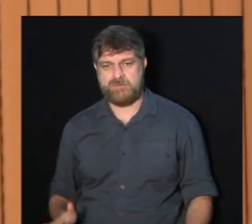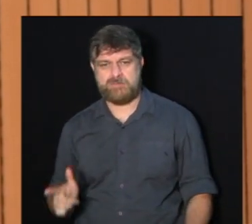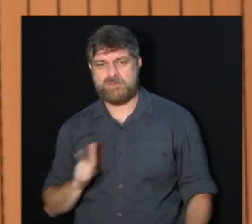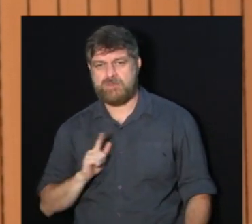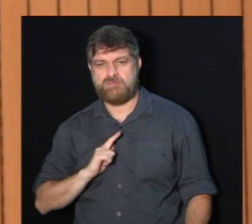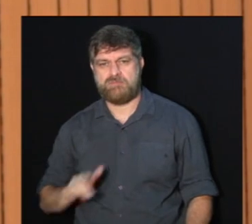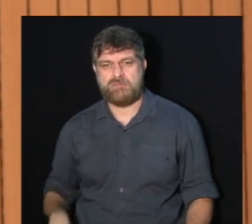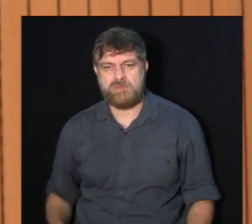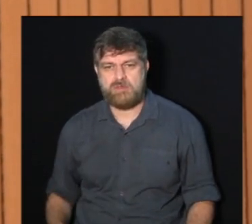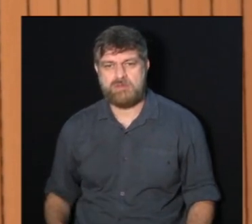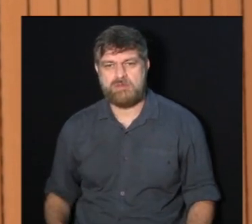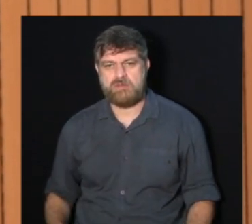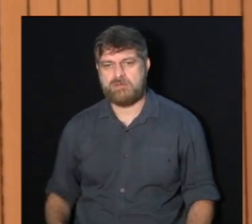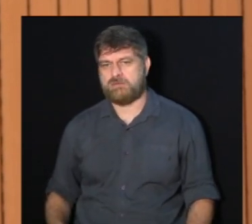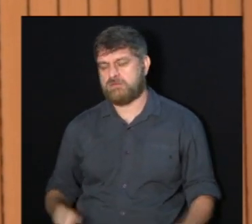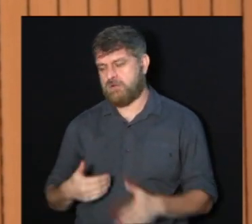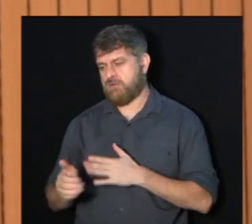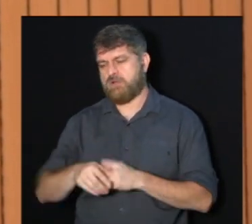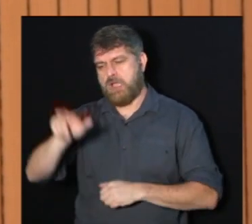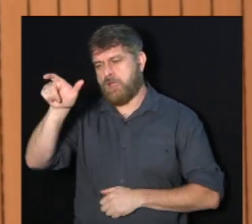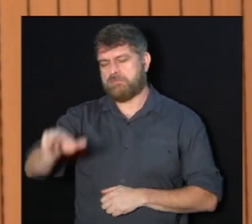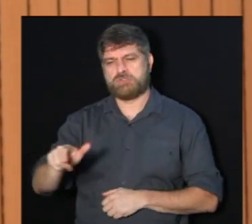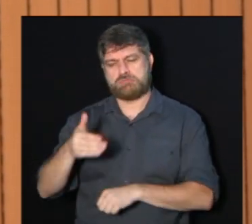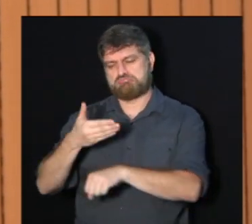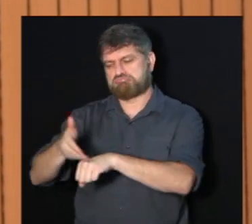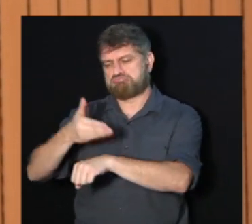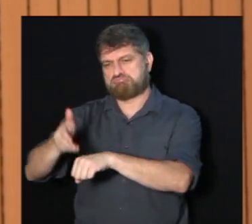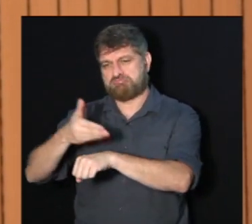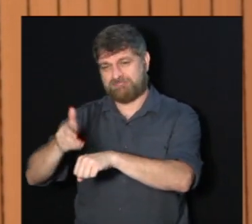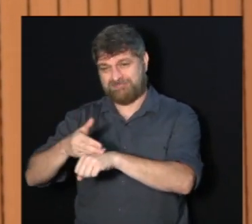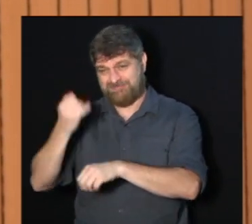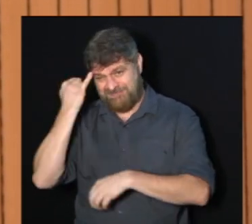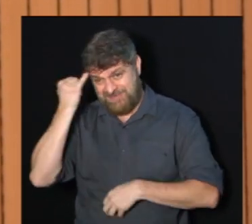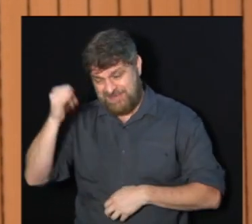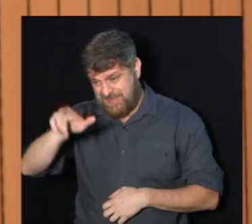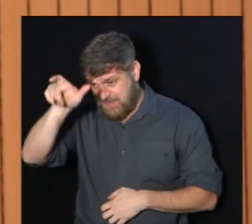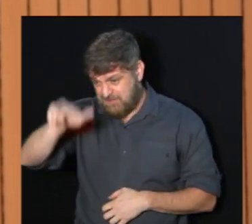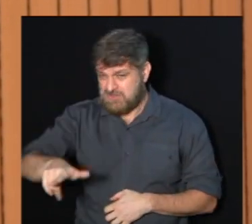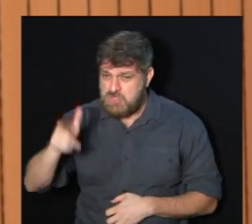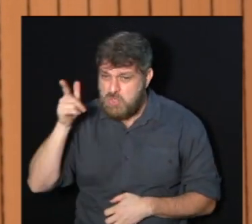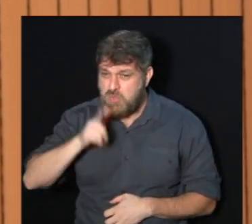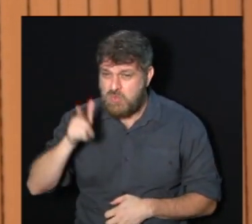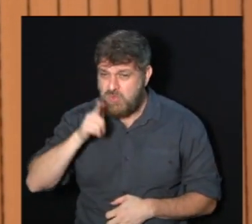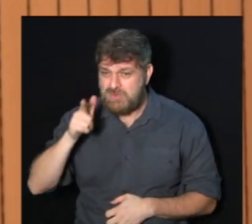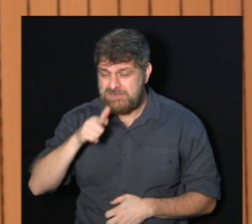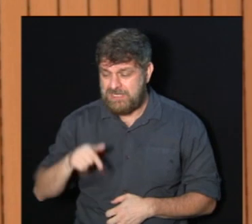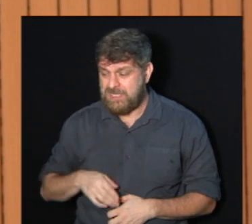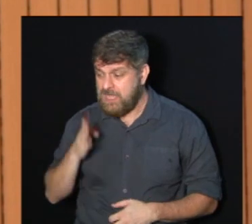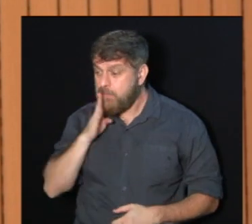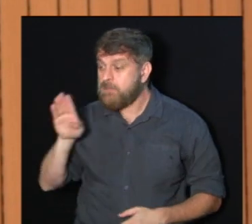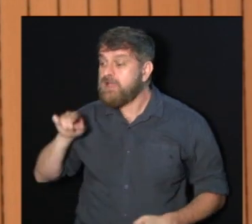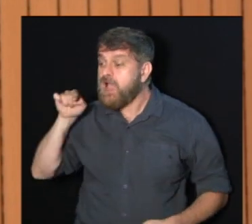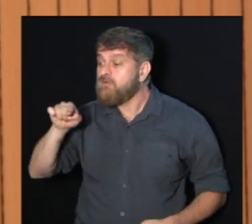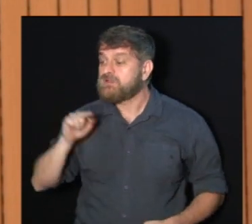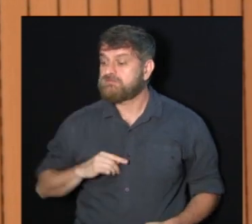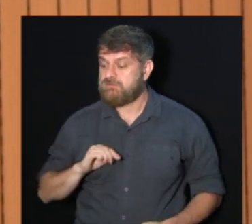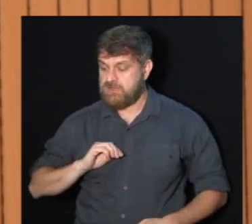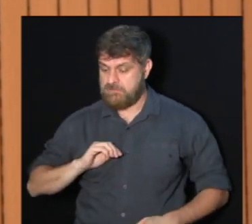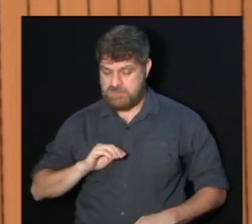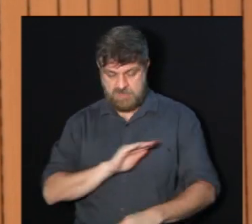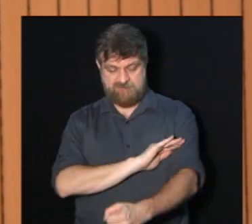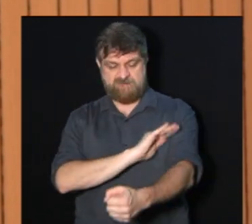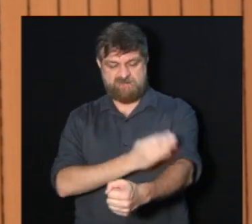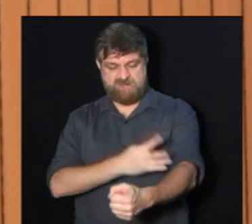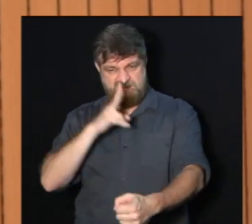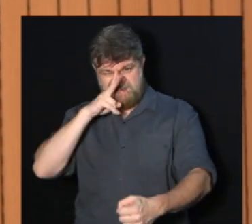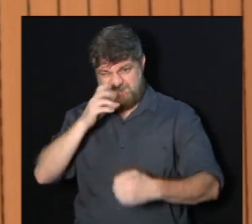com o cara da esquina, o cara da outra esquina. A ideia é, se ele consegue te prometer o ganho de massa muscular e